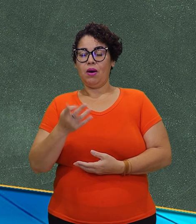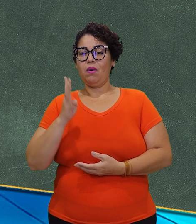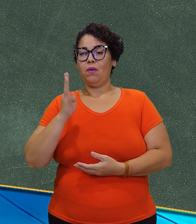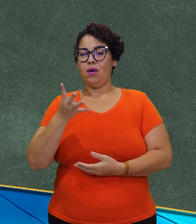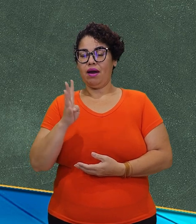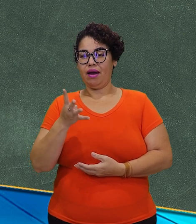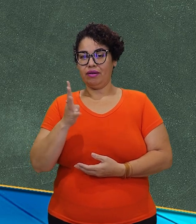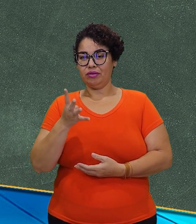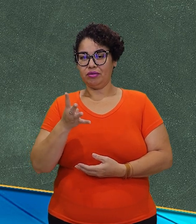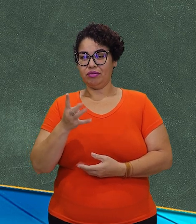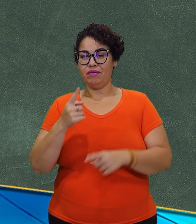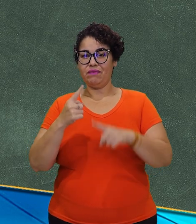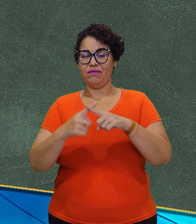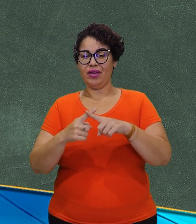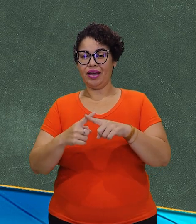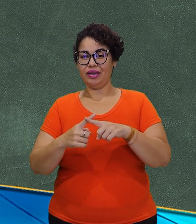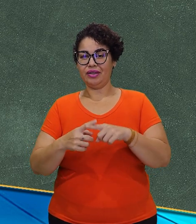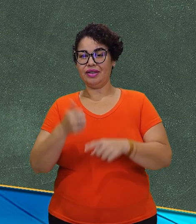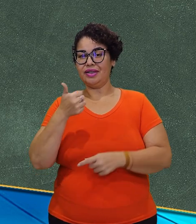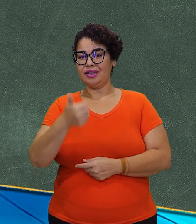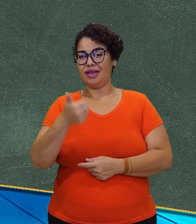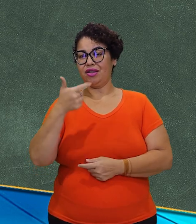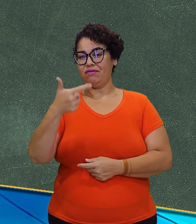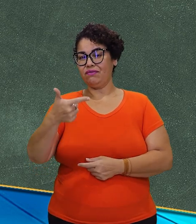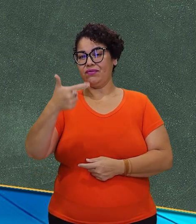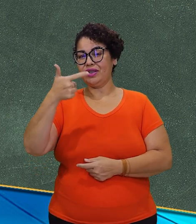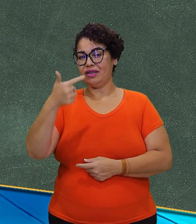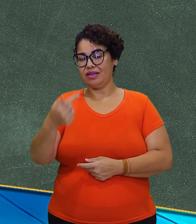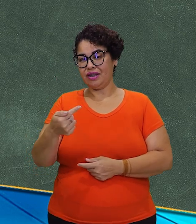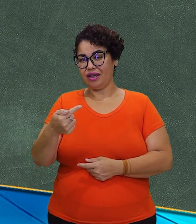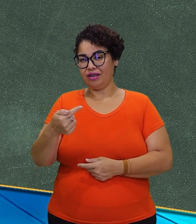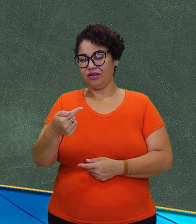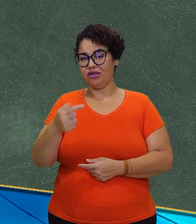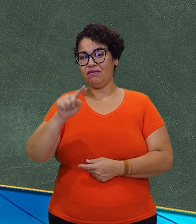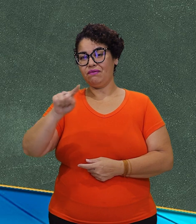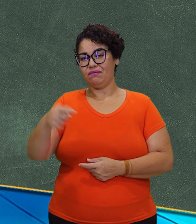é igual a 4 vezes